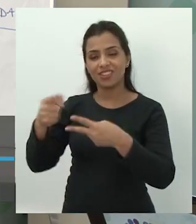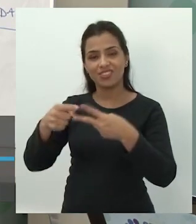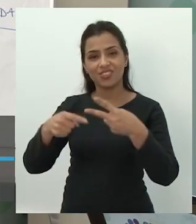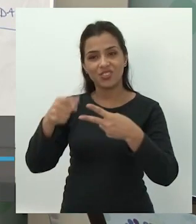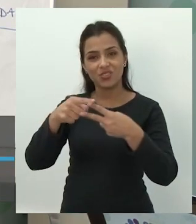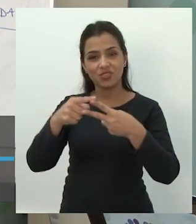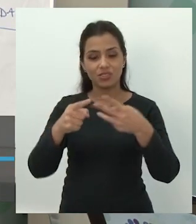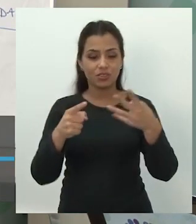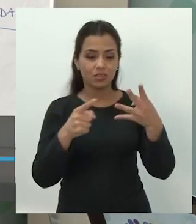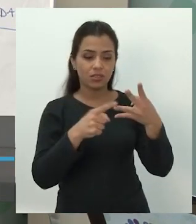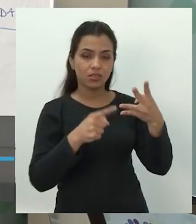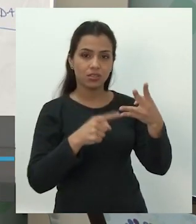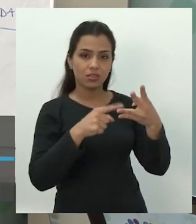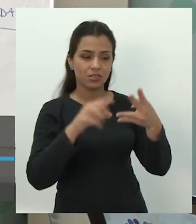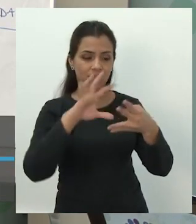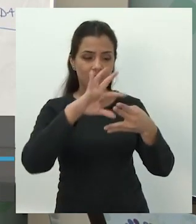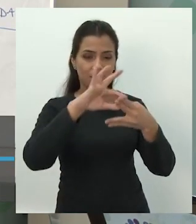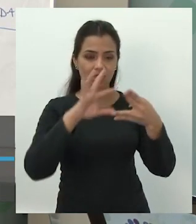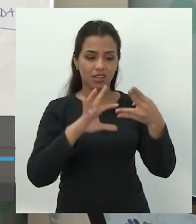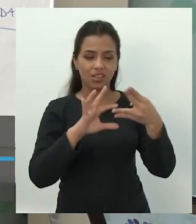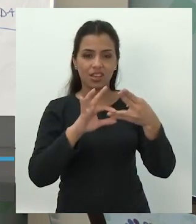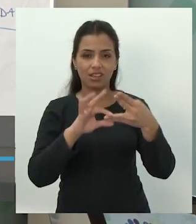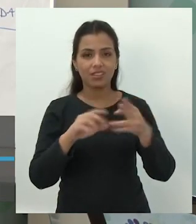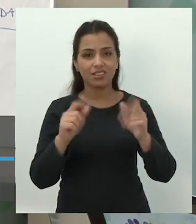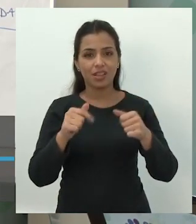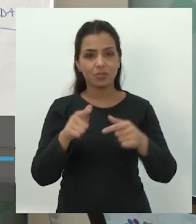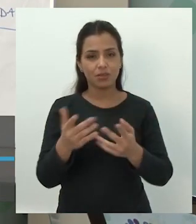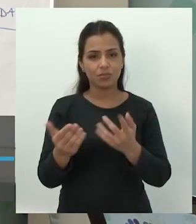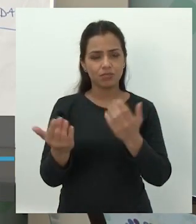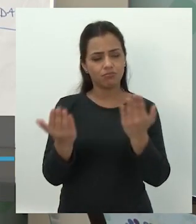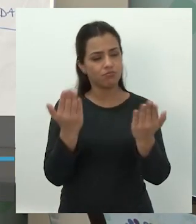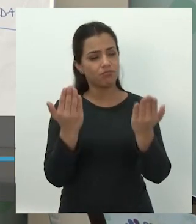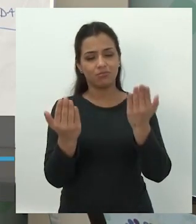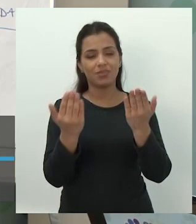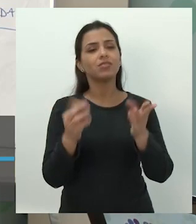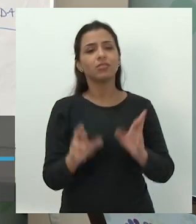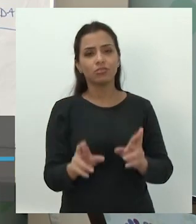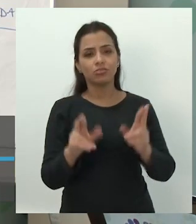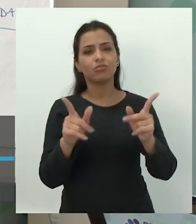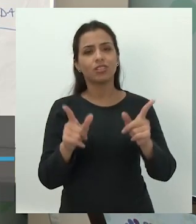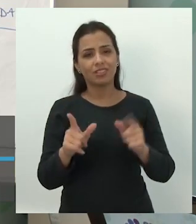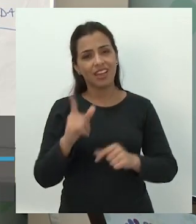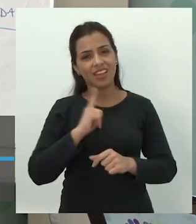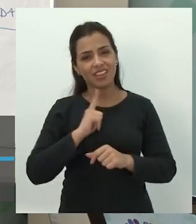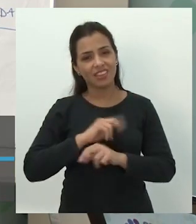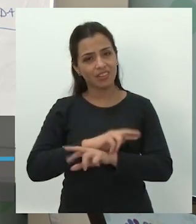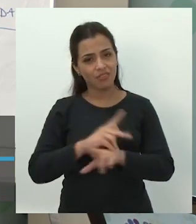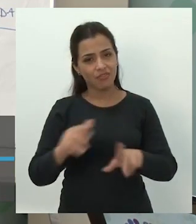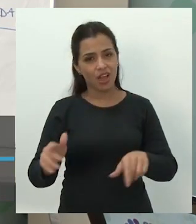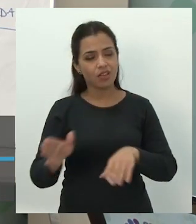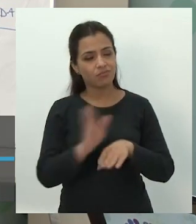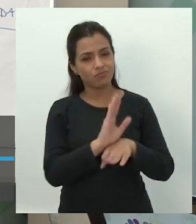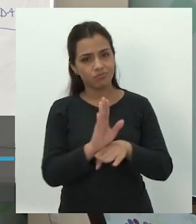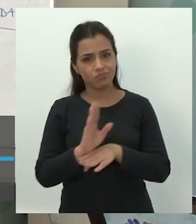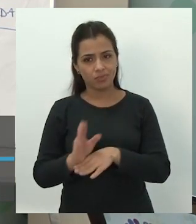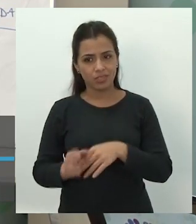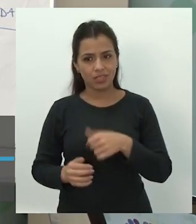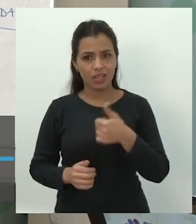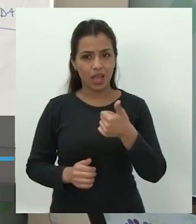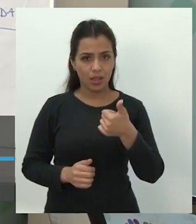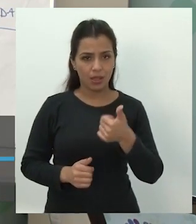e essas animações mais modernas já em 3D, que a gente vê aí, né, em vários estúdios aí de animação, tá? Que a gente